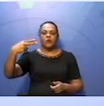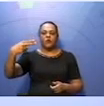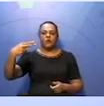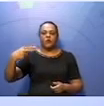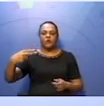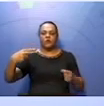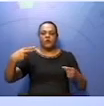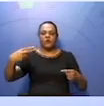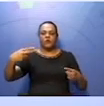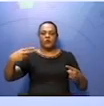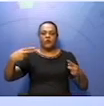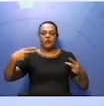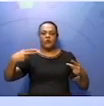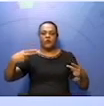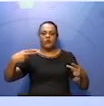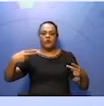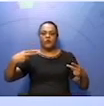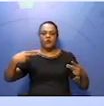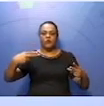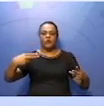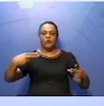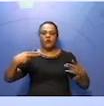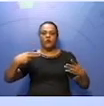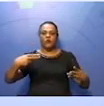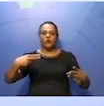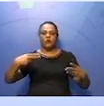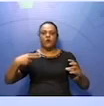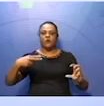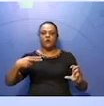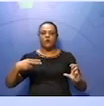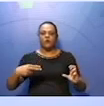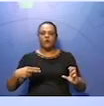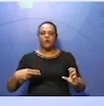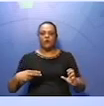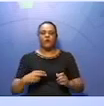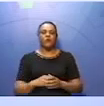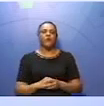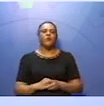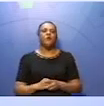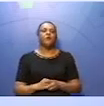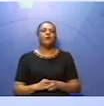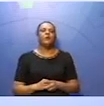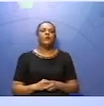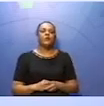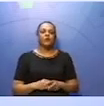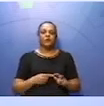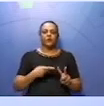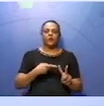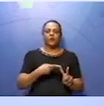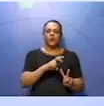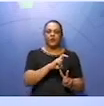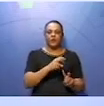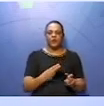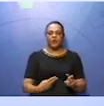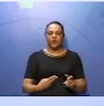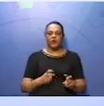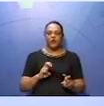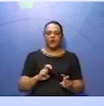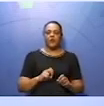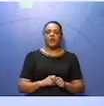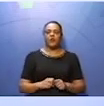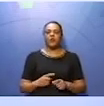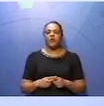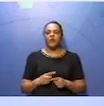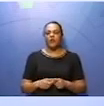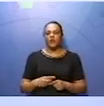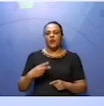2 elevado à quinta e o 5 aqui fora. É 2 elevado à quinta porque são 5 número 2.